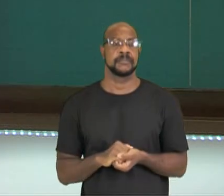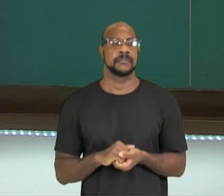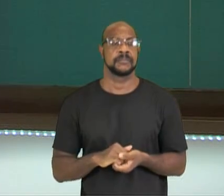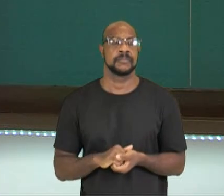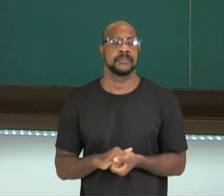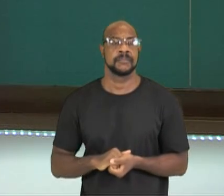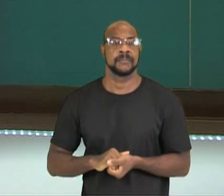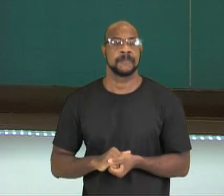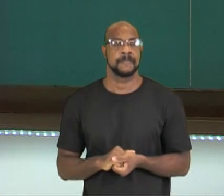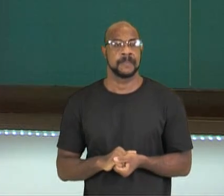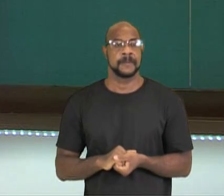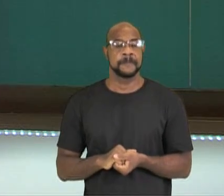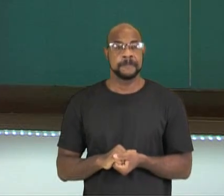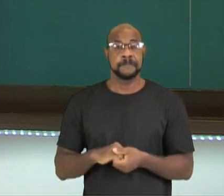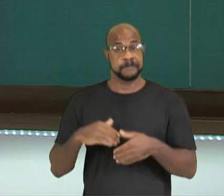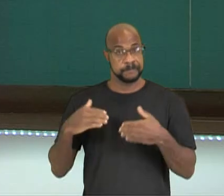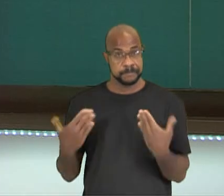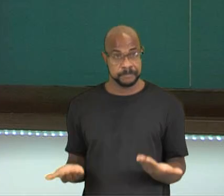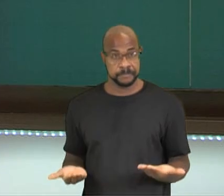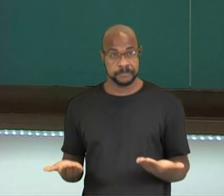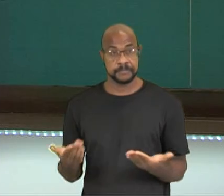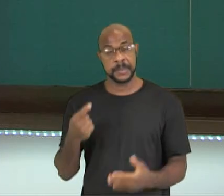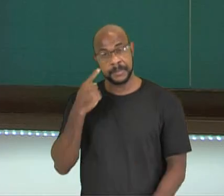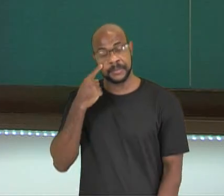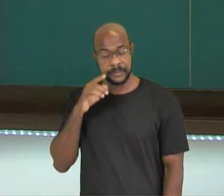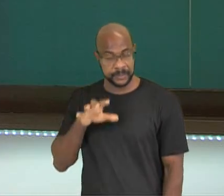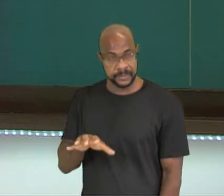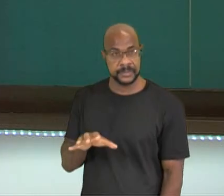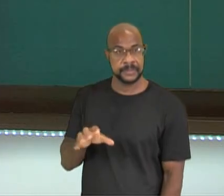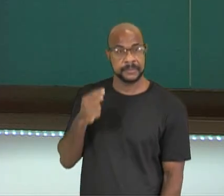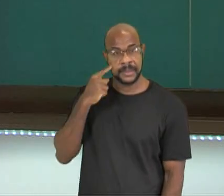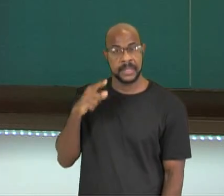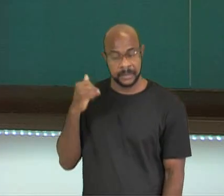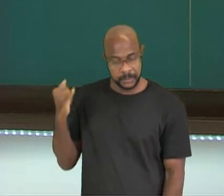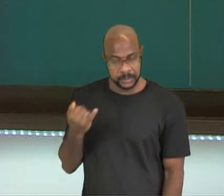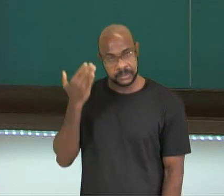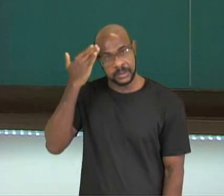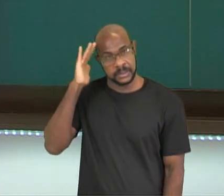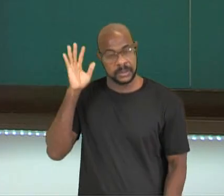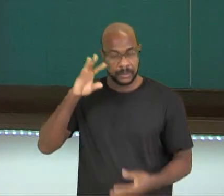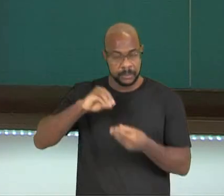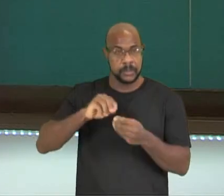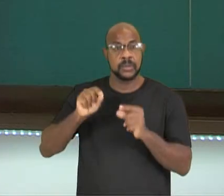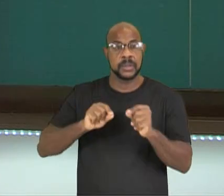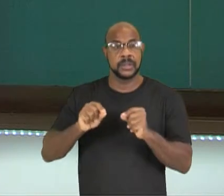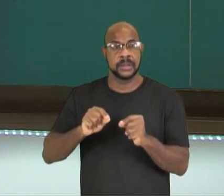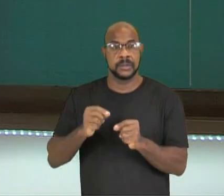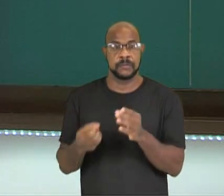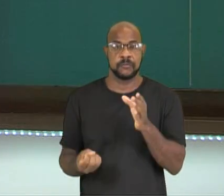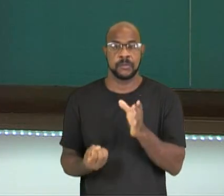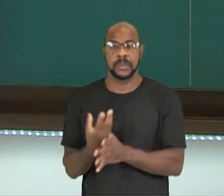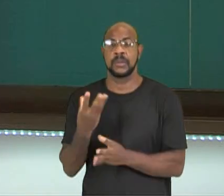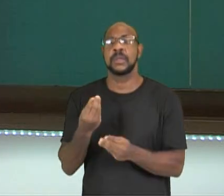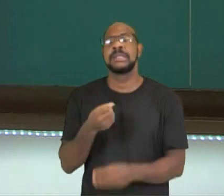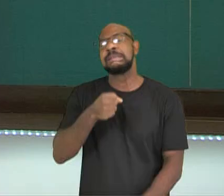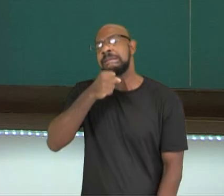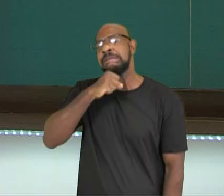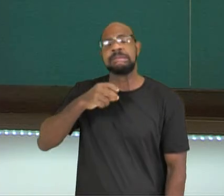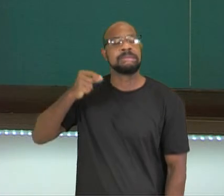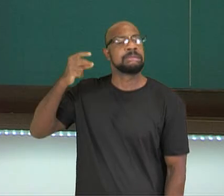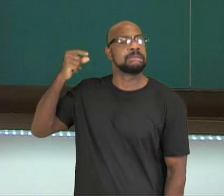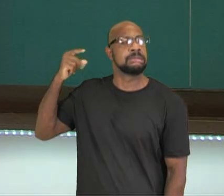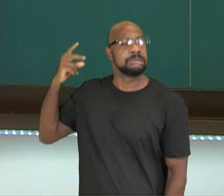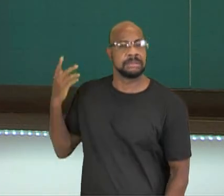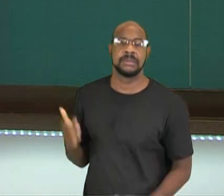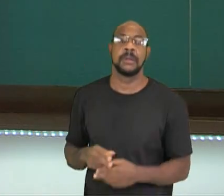recursos minerais, certo? Então, pensando nisso, é importante entender, formações muito antigas, por isso a gente diz